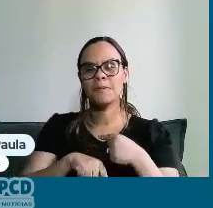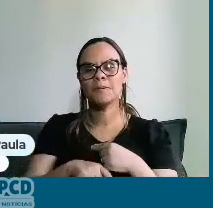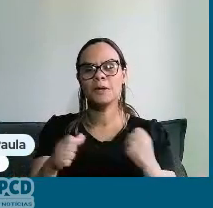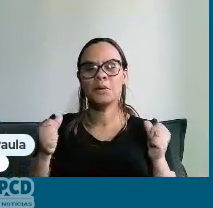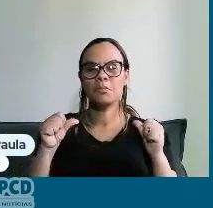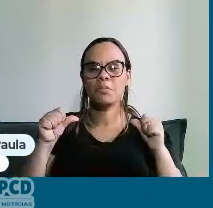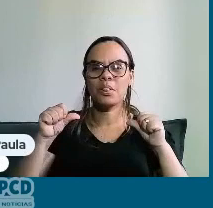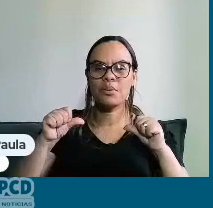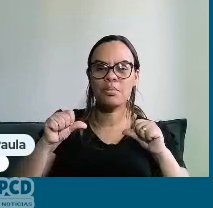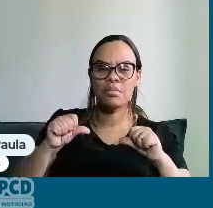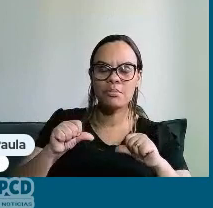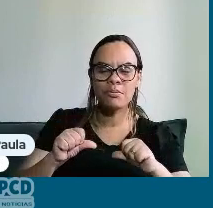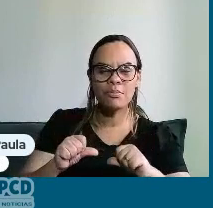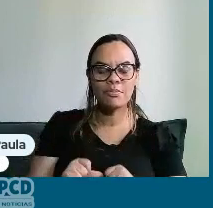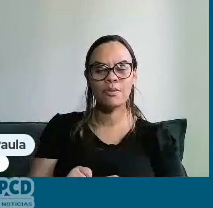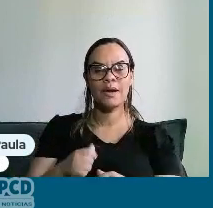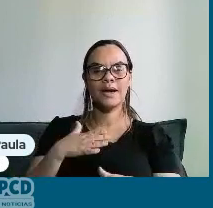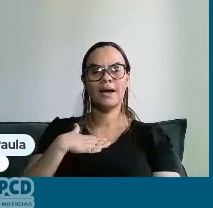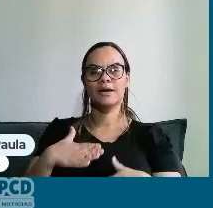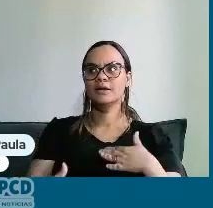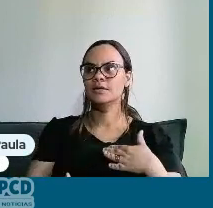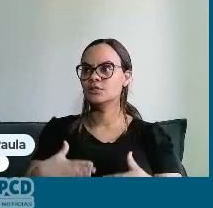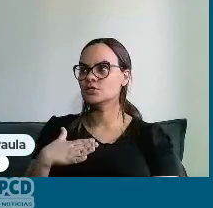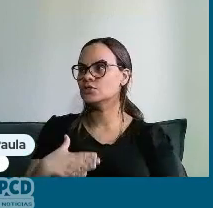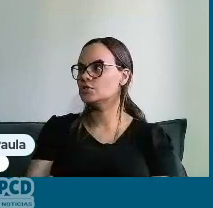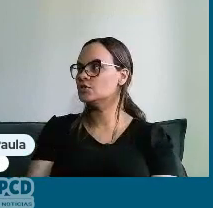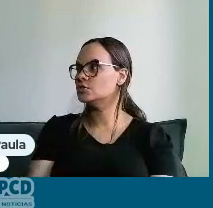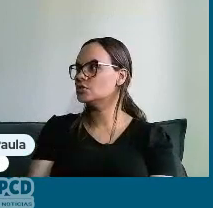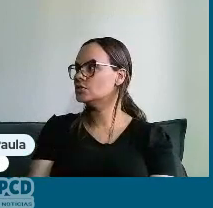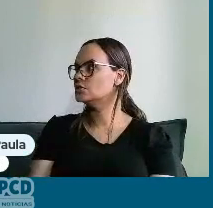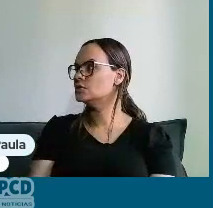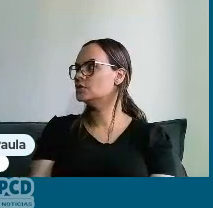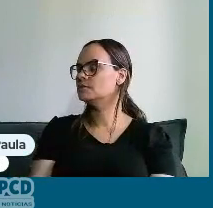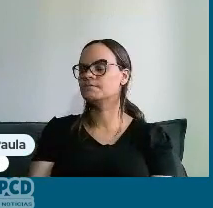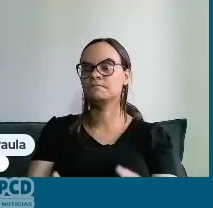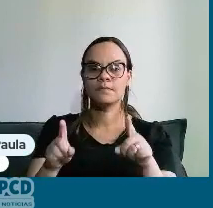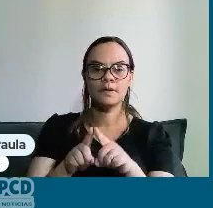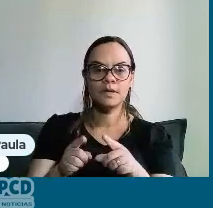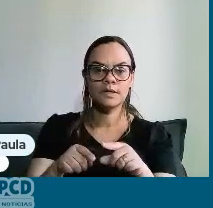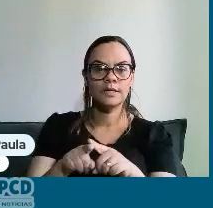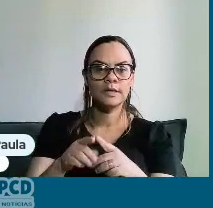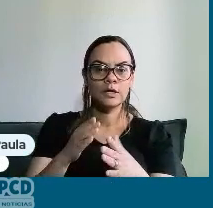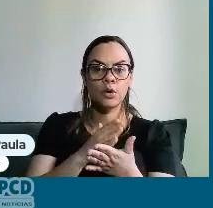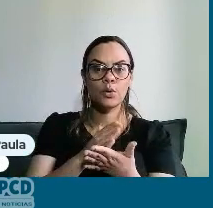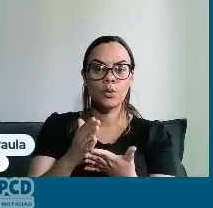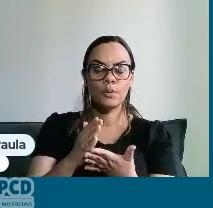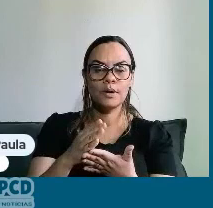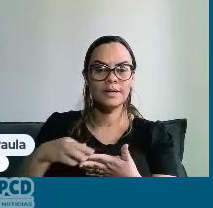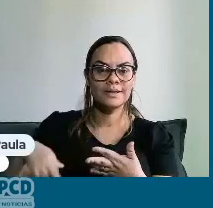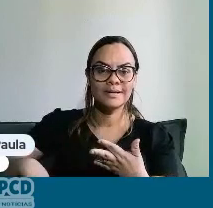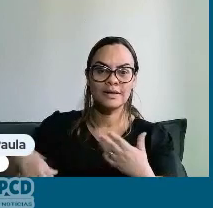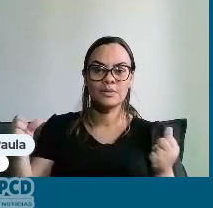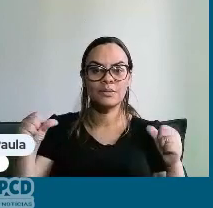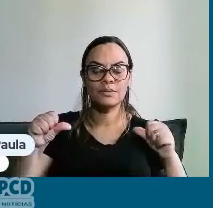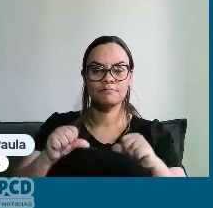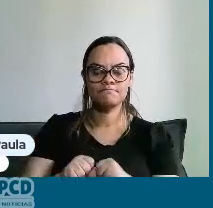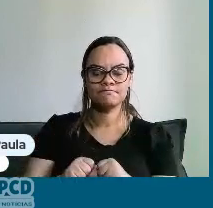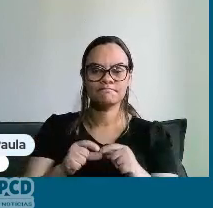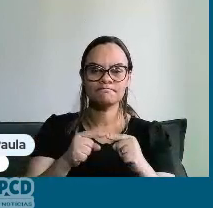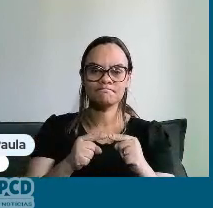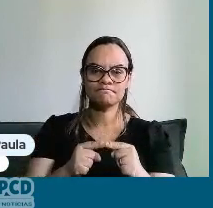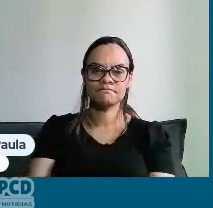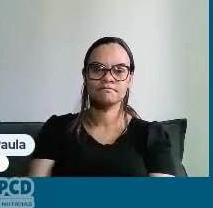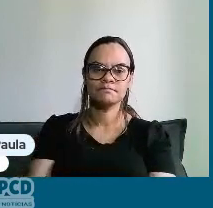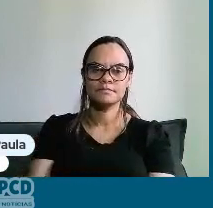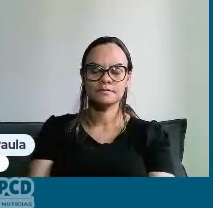perfusão piora a performance do rim. Nessa piora de performance do rim, obviamente, o rim começa também a ter a falência renal em conjunto, por isso que a gente